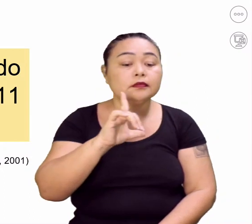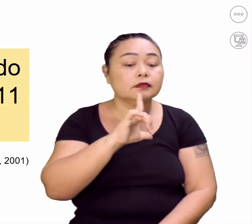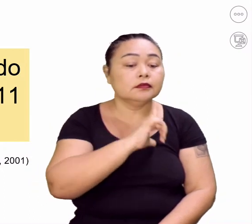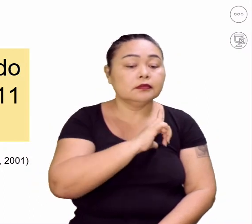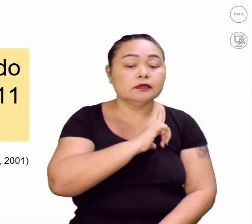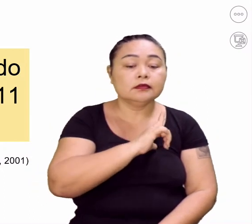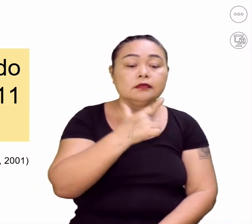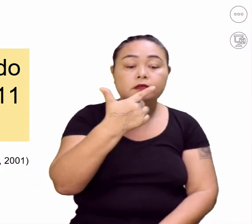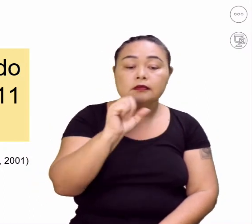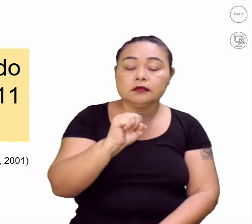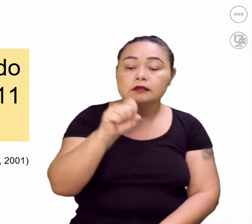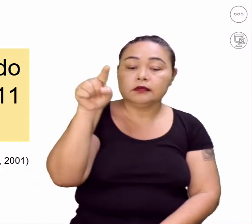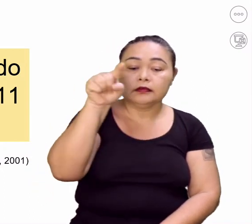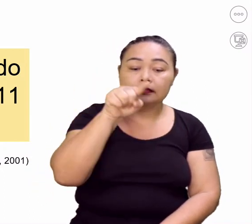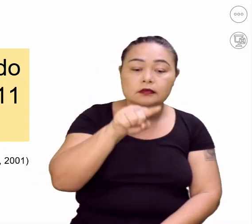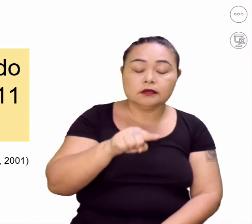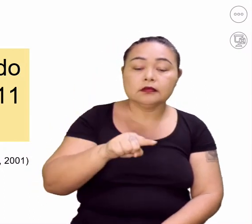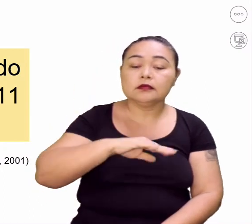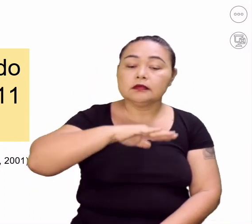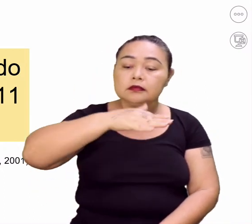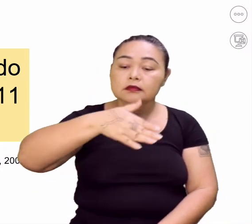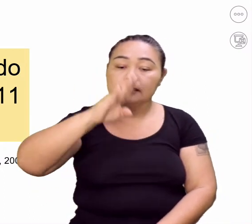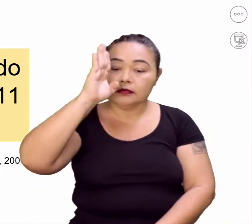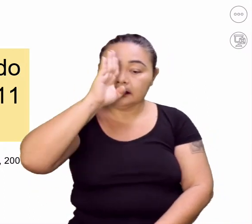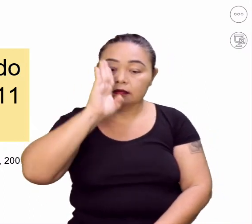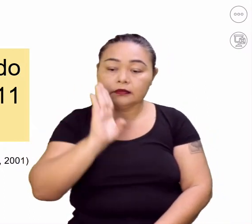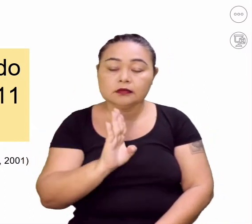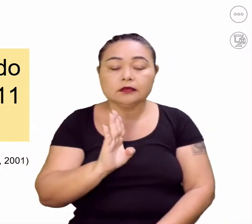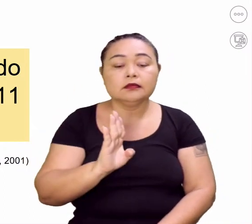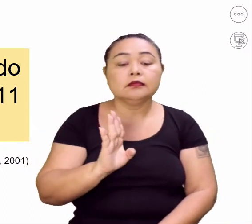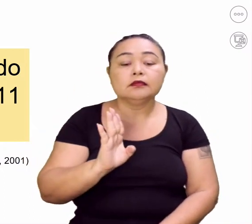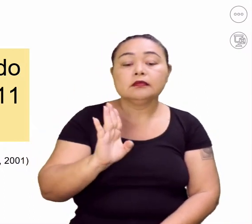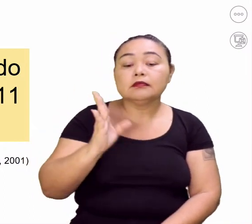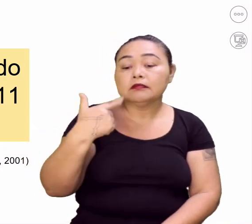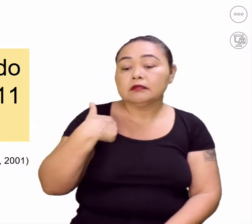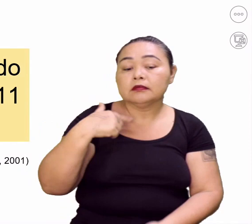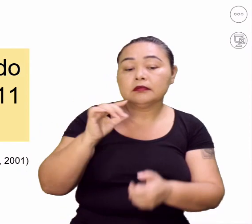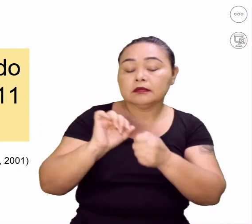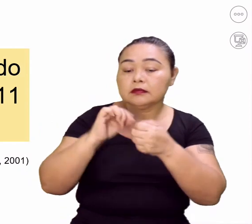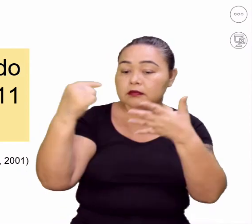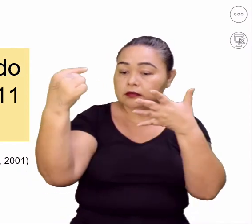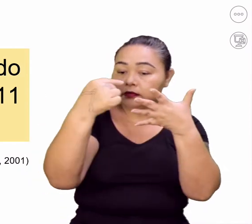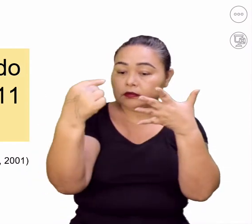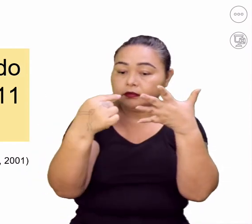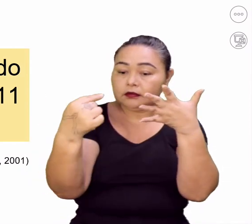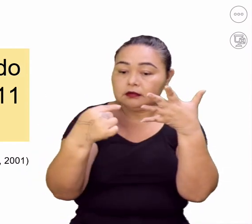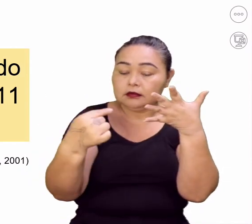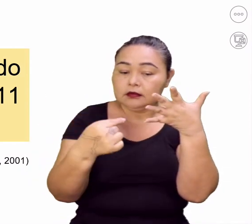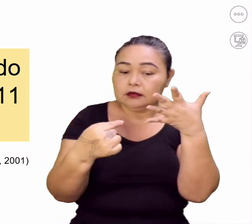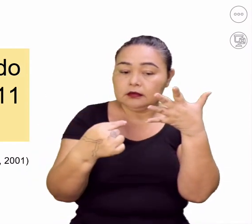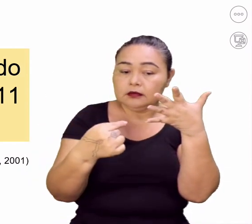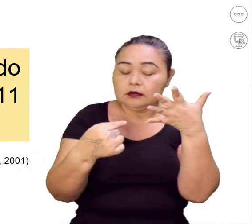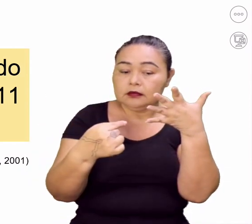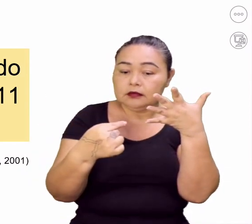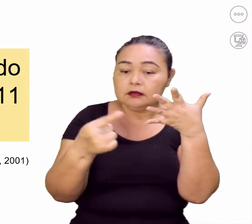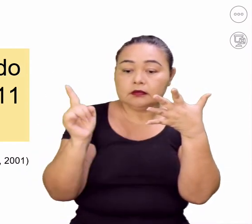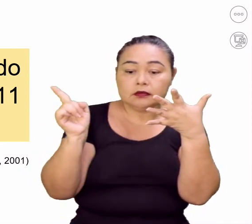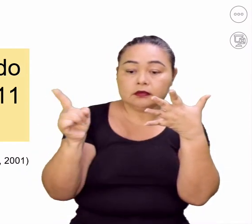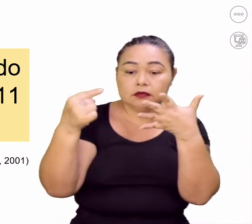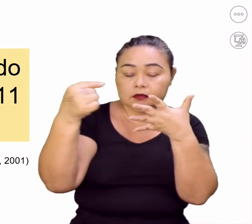aí 28 unidades no nosso relevo, galera, de acordo com a classificação.